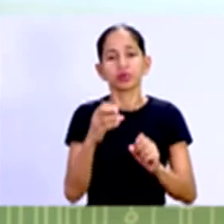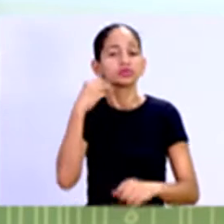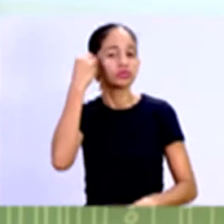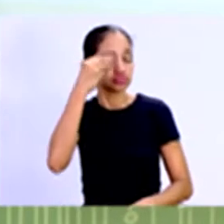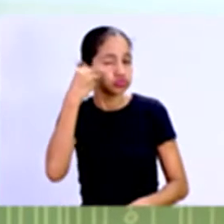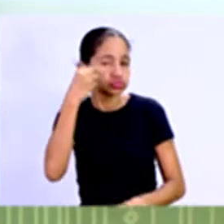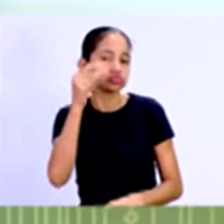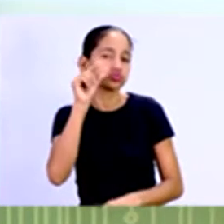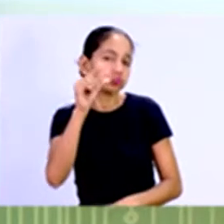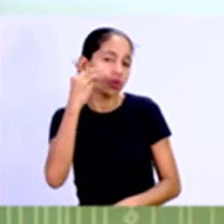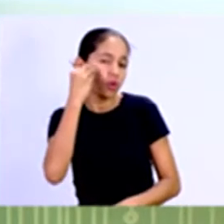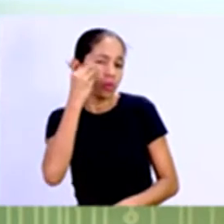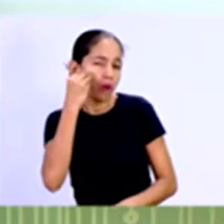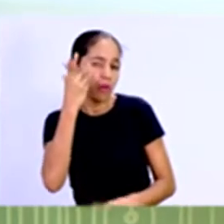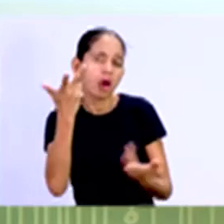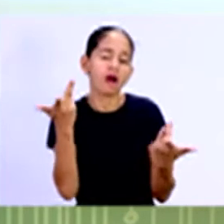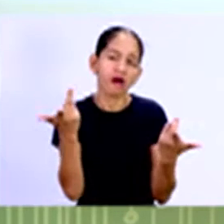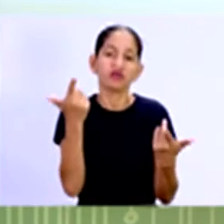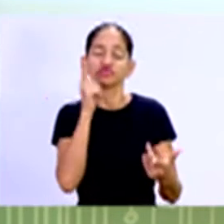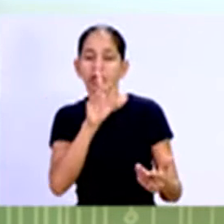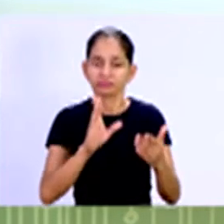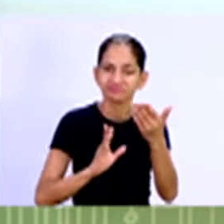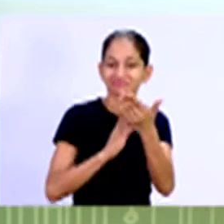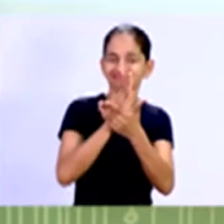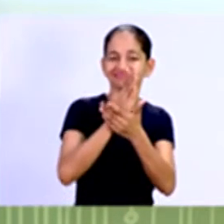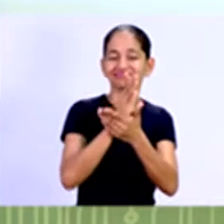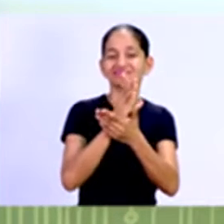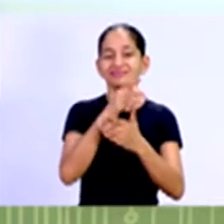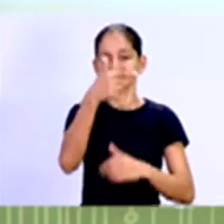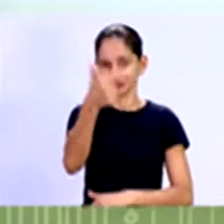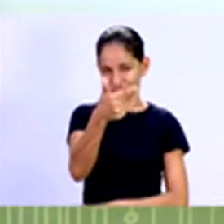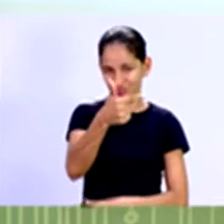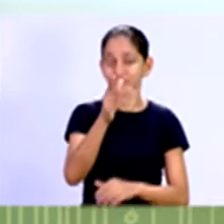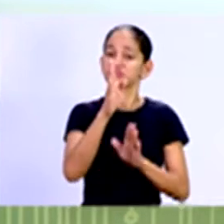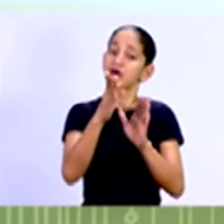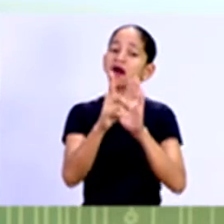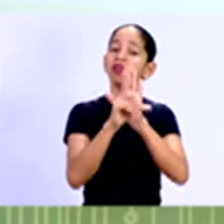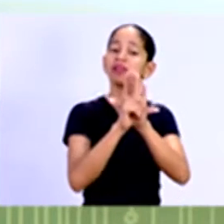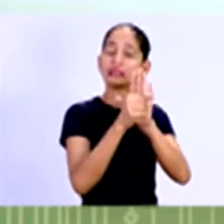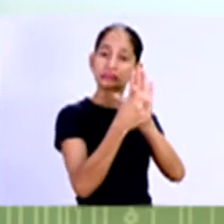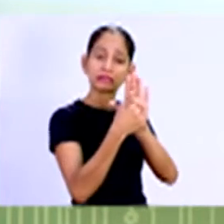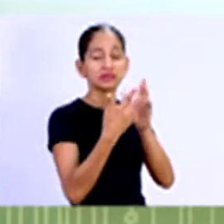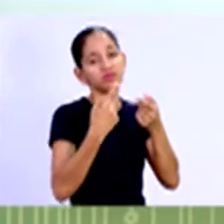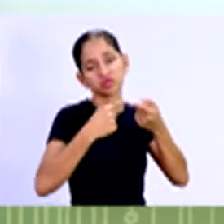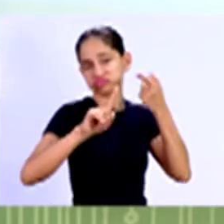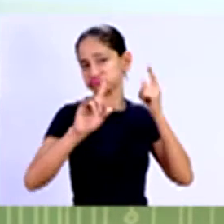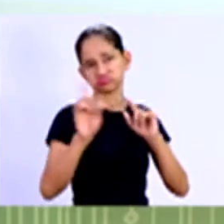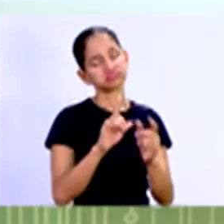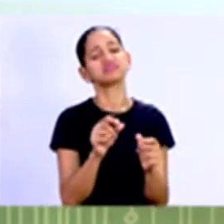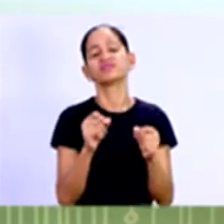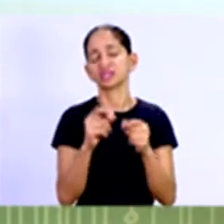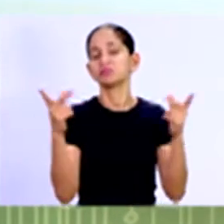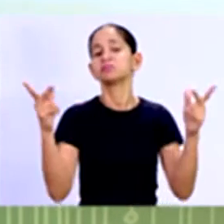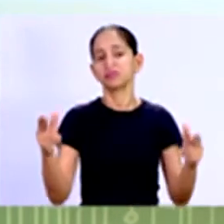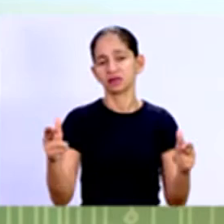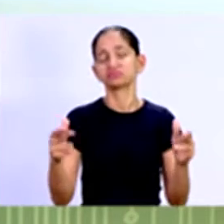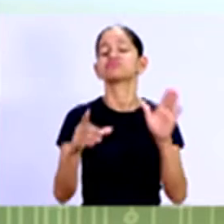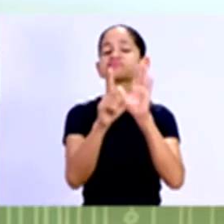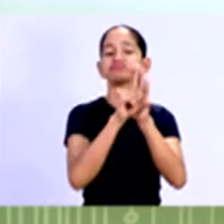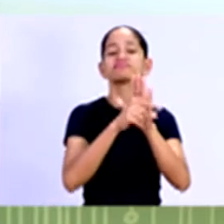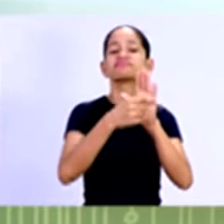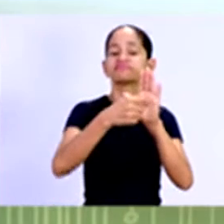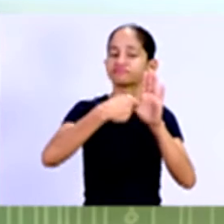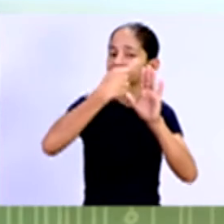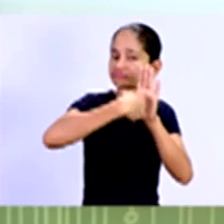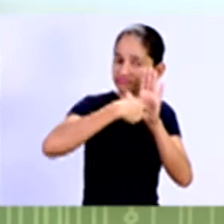ética e moral, ela já alcançou. Então, bom, se está na lei, eu não vou descumprir. Se está na norma do meu